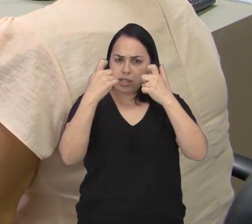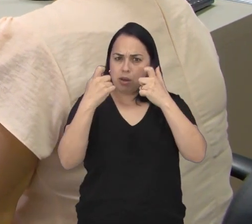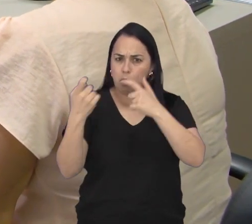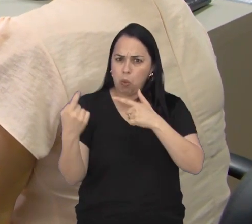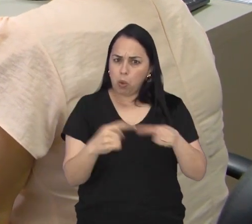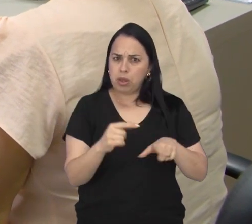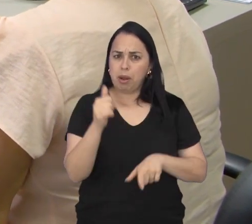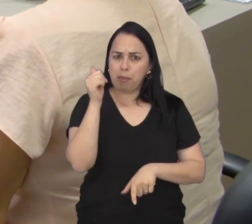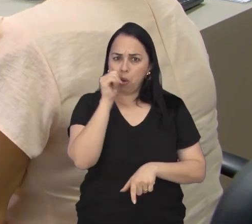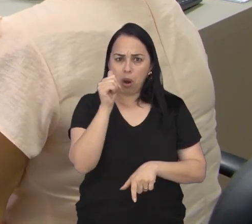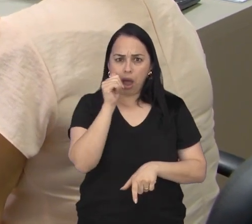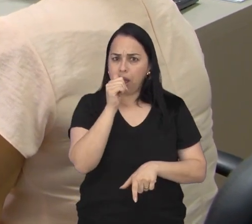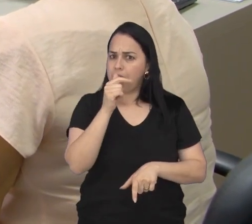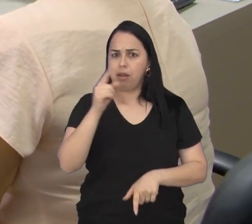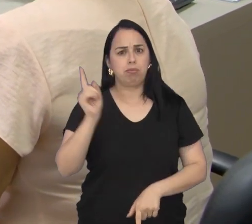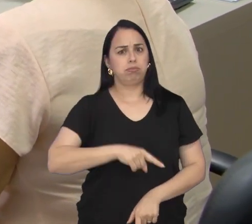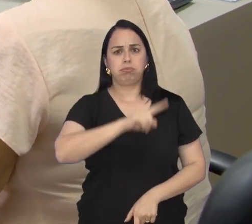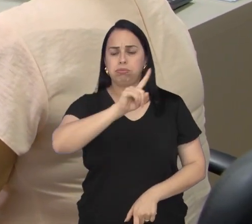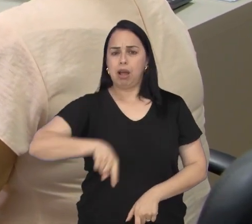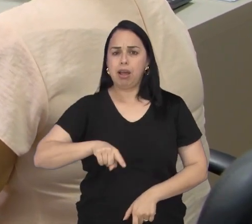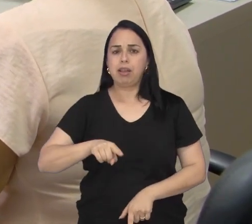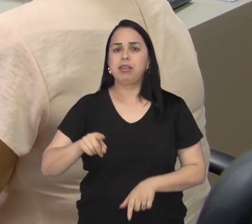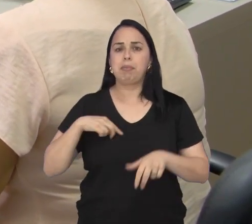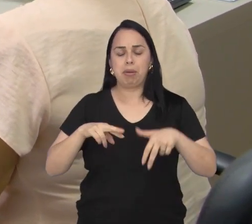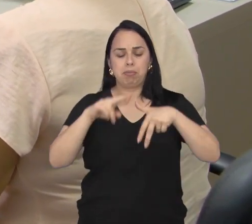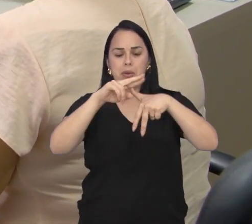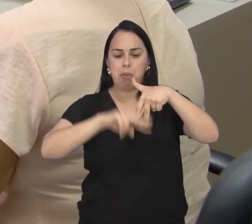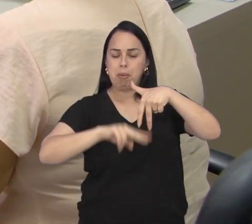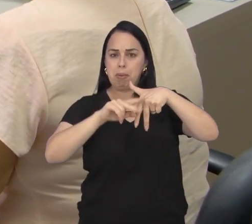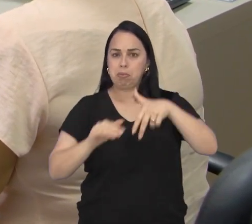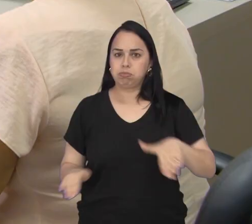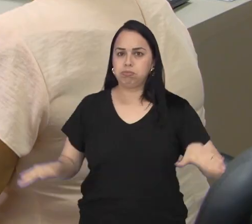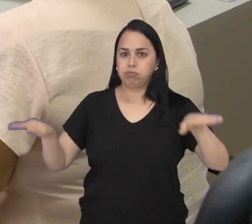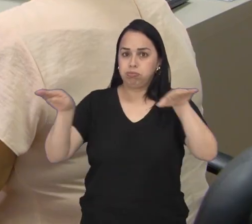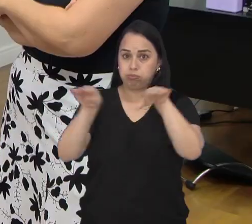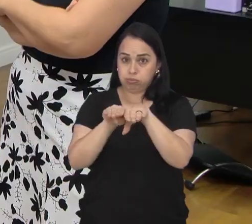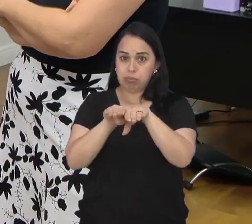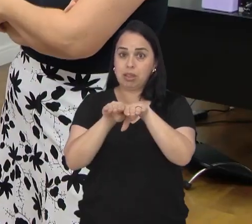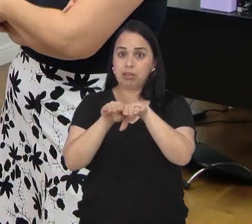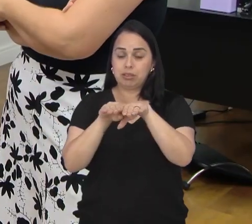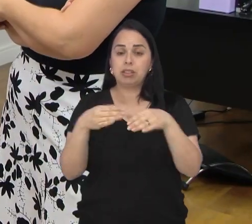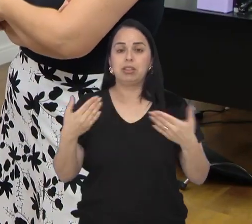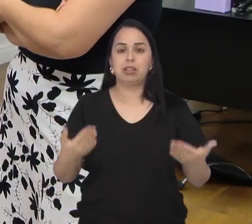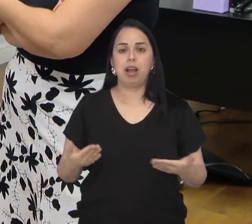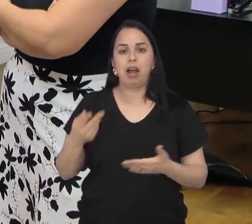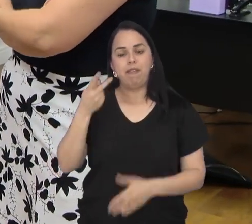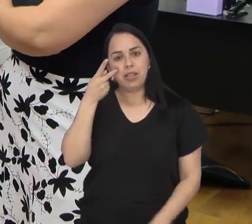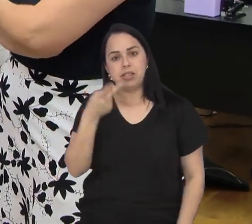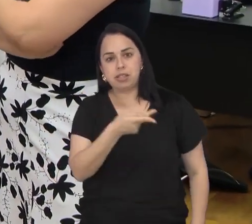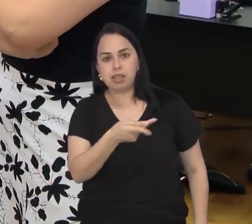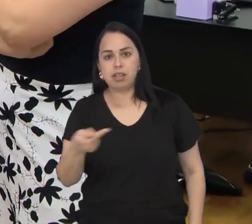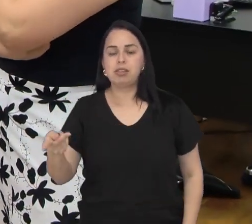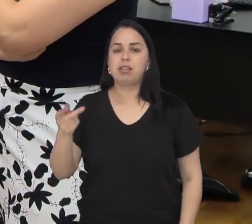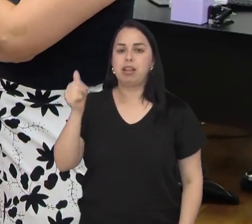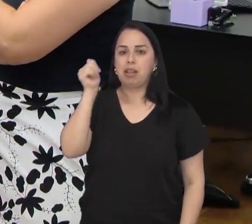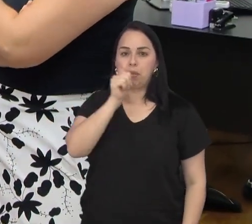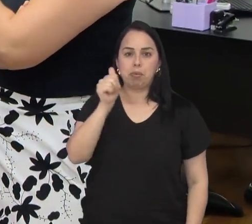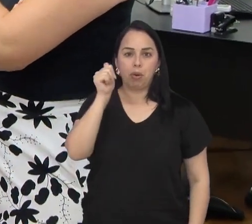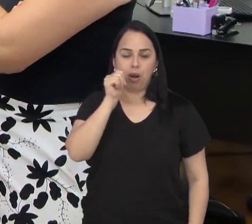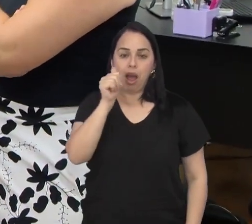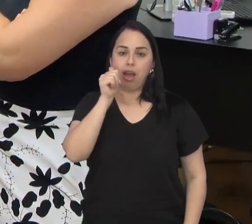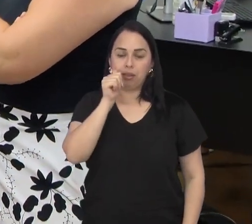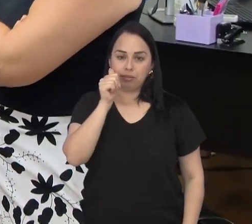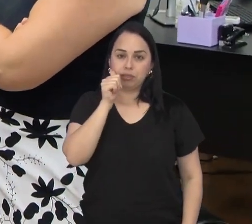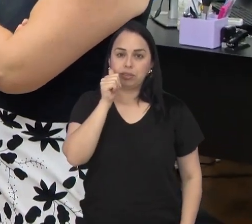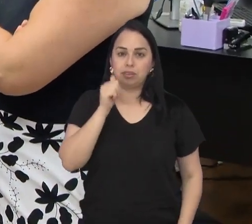enfrentamento à violência contra as mulheres e promover igualdade de gênero. Esses foram os principais temas debatidos